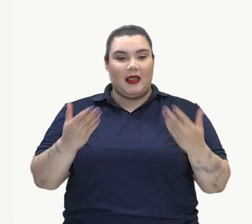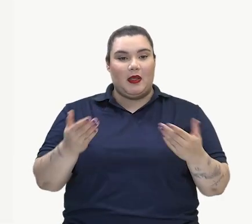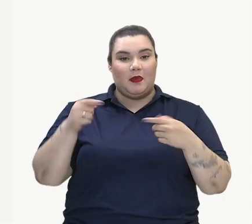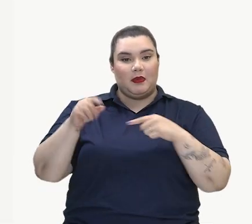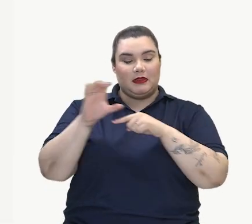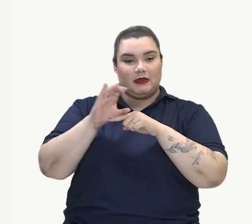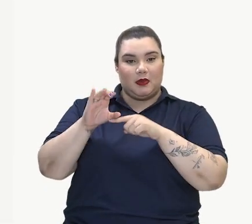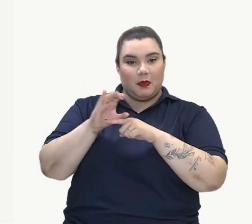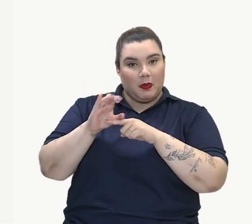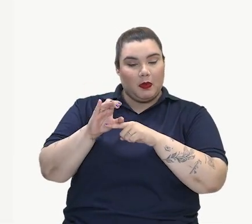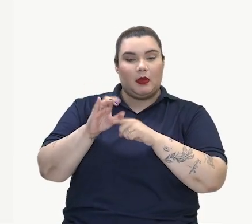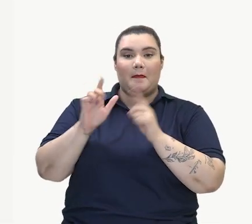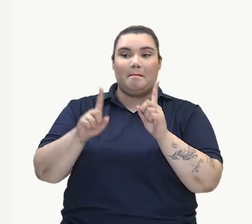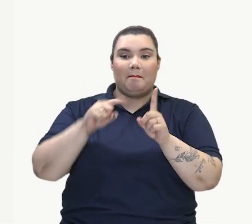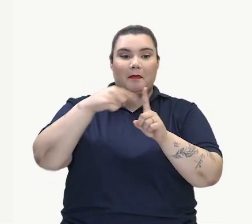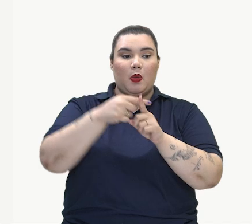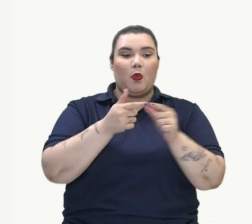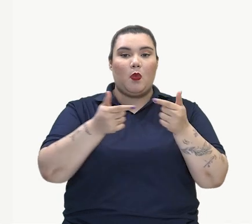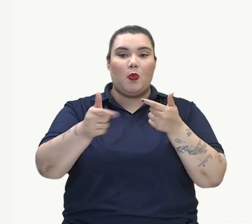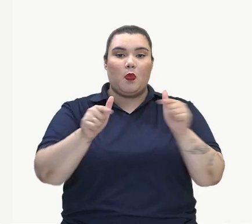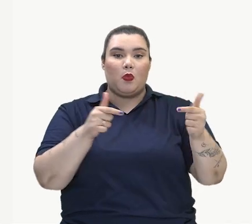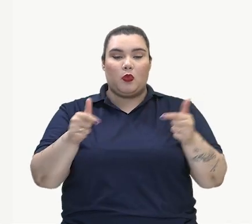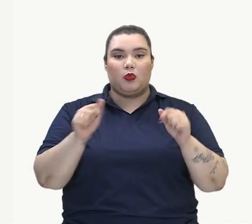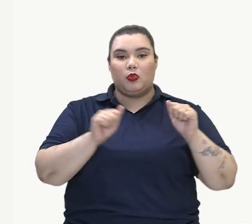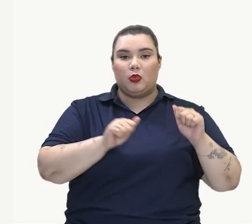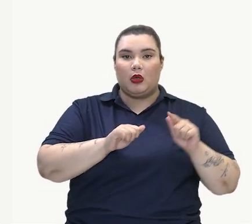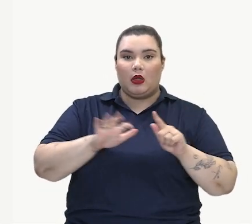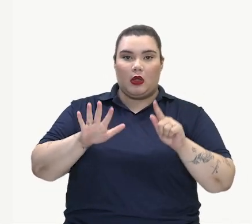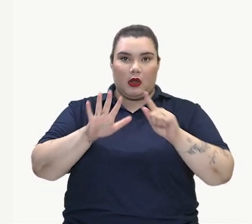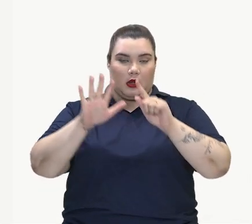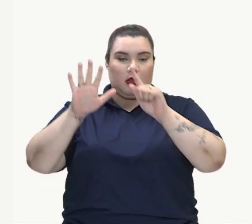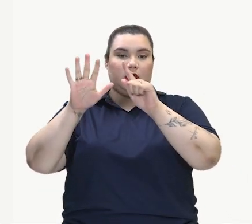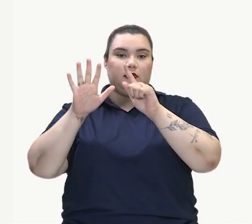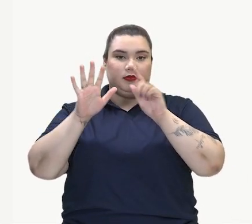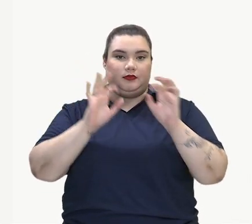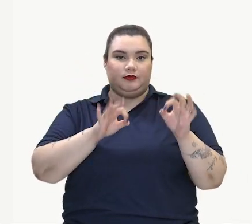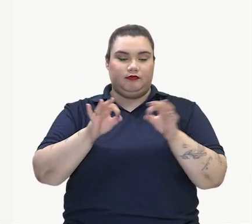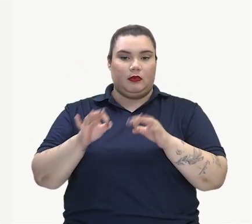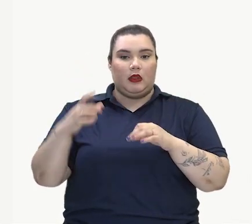carbônico, a gente vai ter ainda a emissão de outros gases que podem